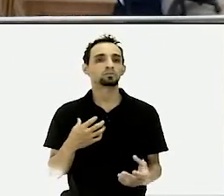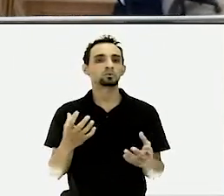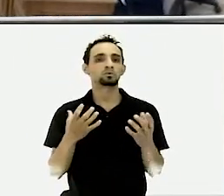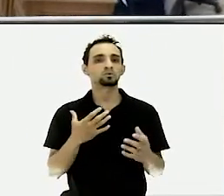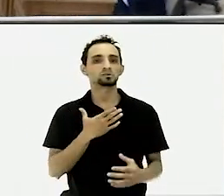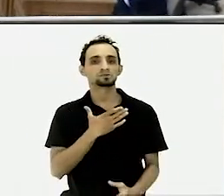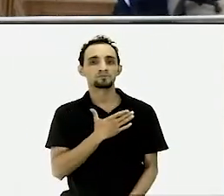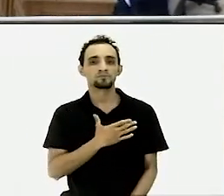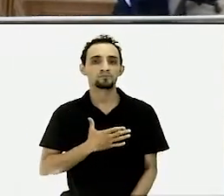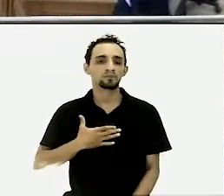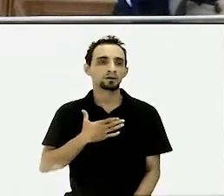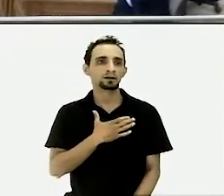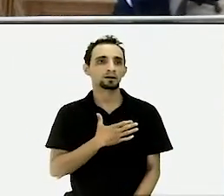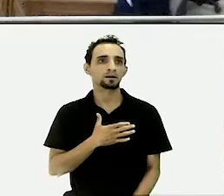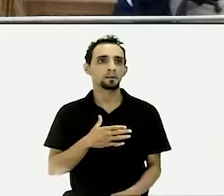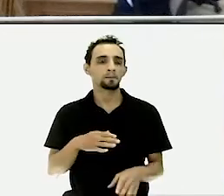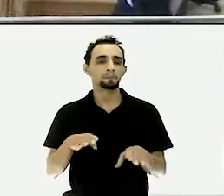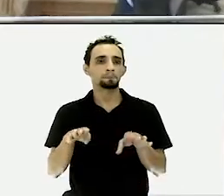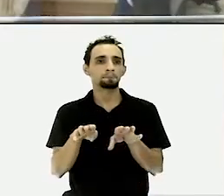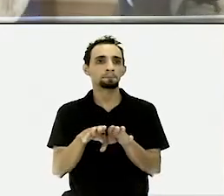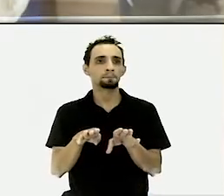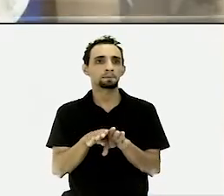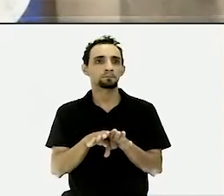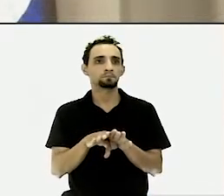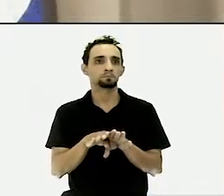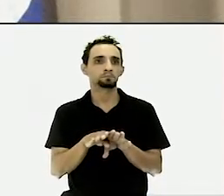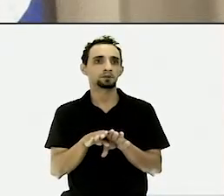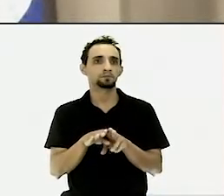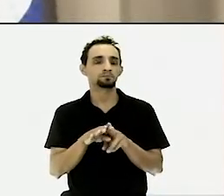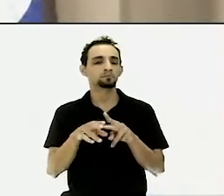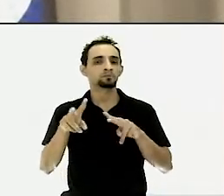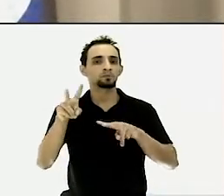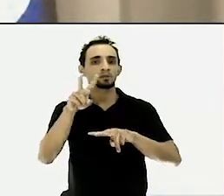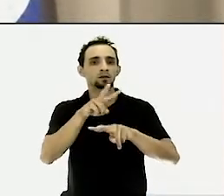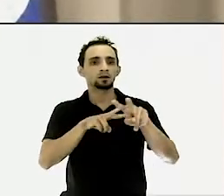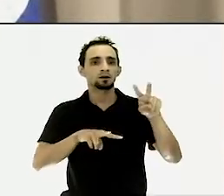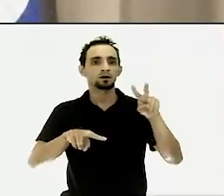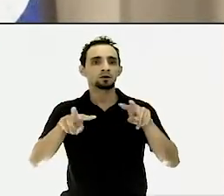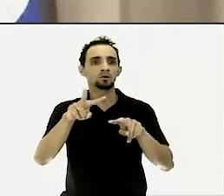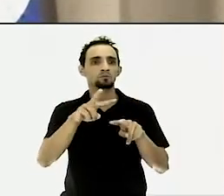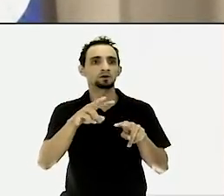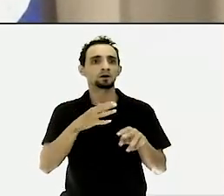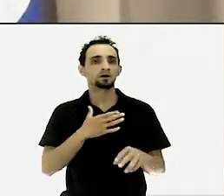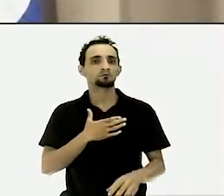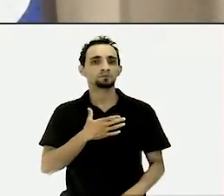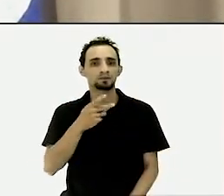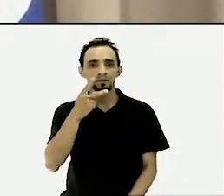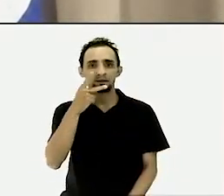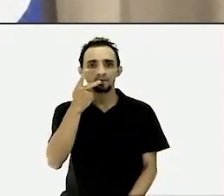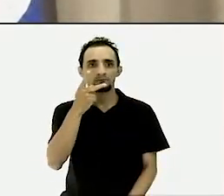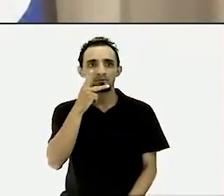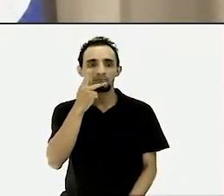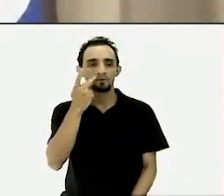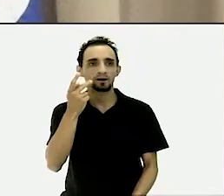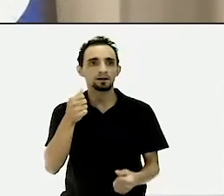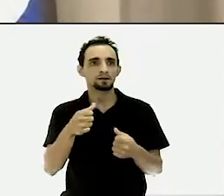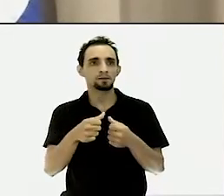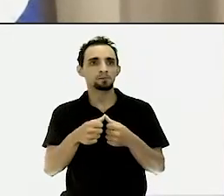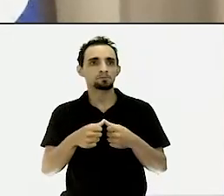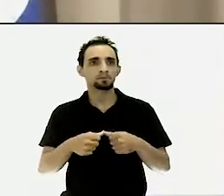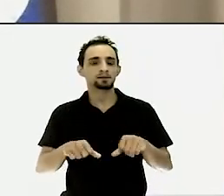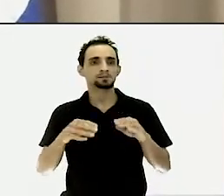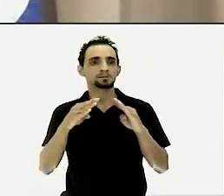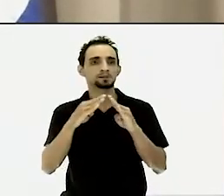poder depois acompanhar. Então, eu queria agradecer a todos que estão aqui, aos vereadores,